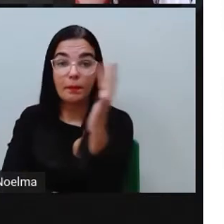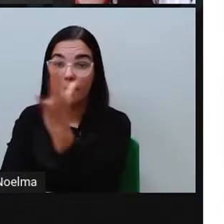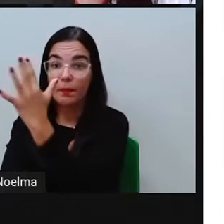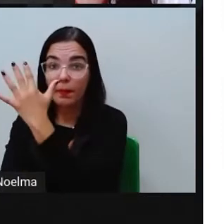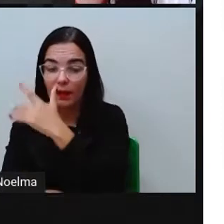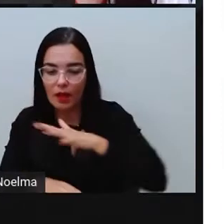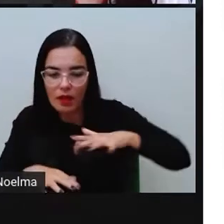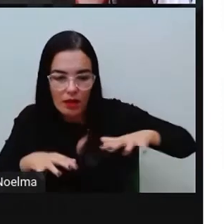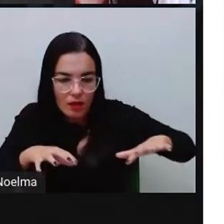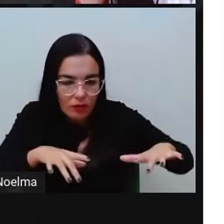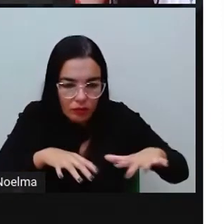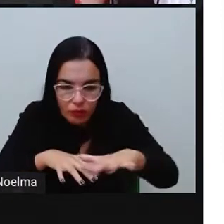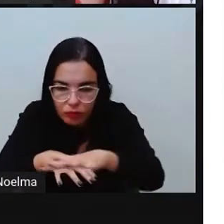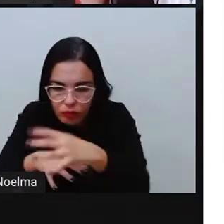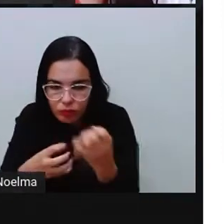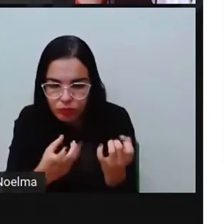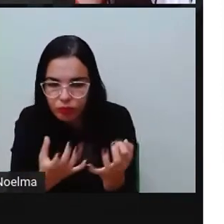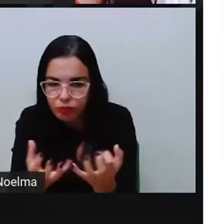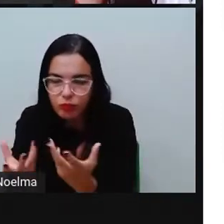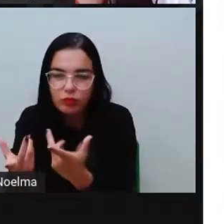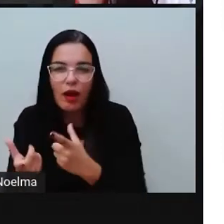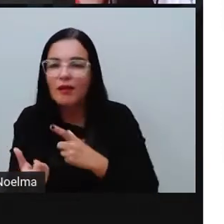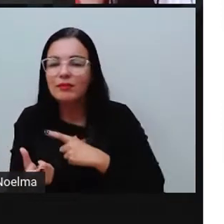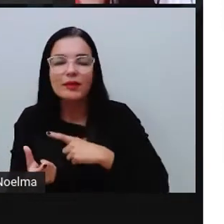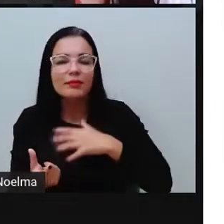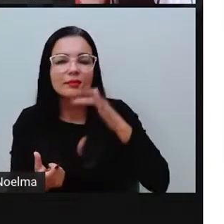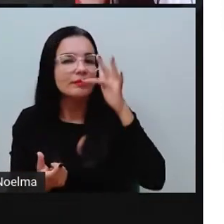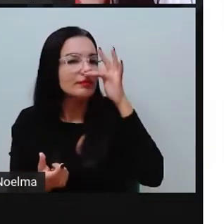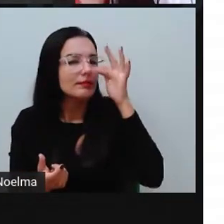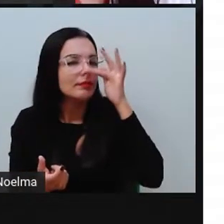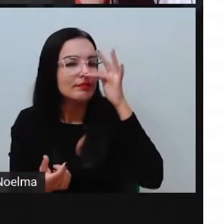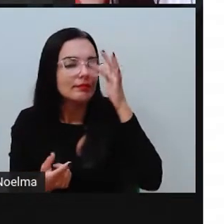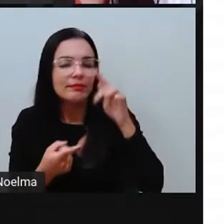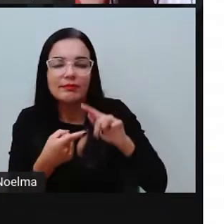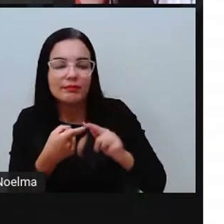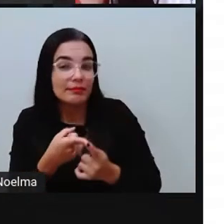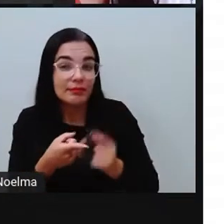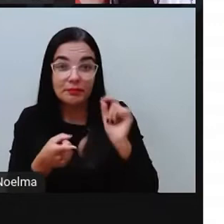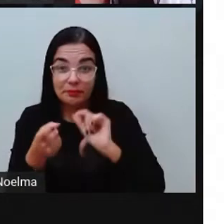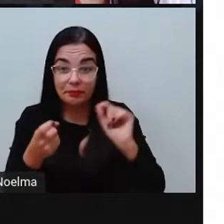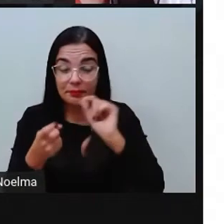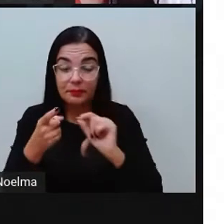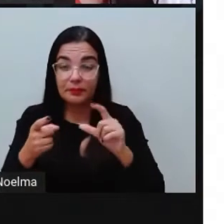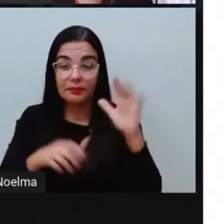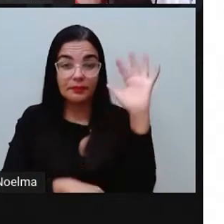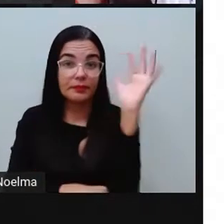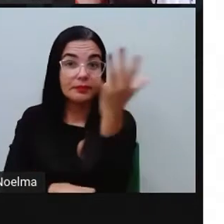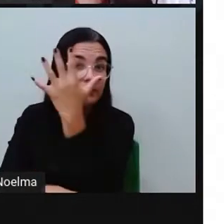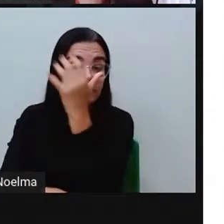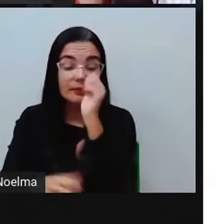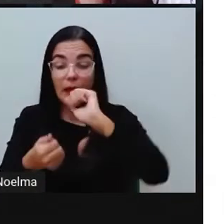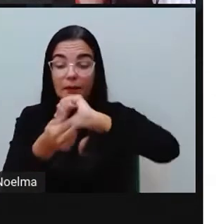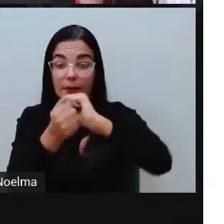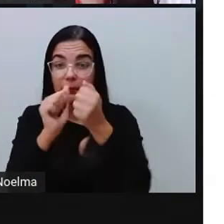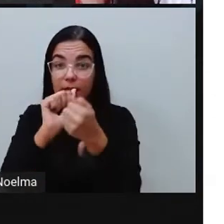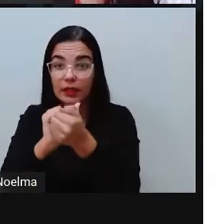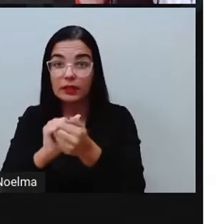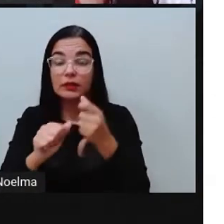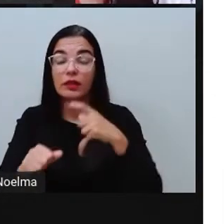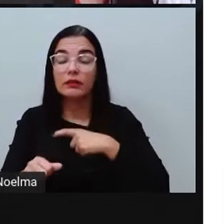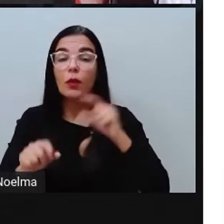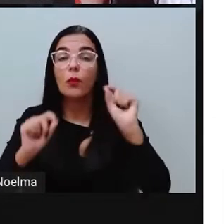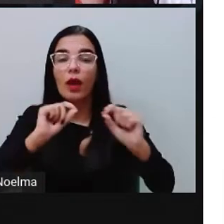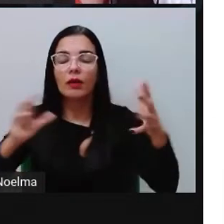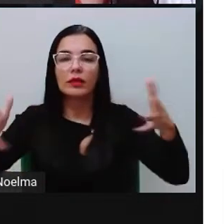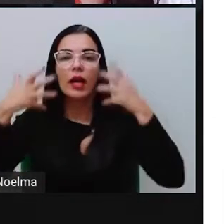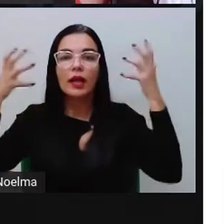formada por plantas xerófitas, são plantas que são adaptadas a climas desérticos,